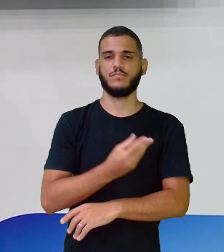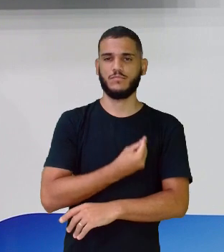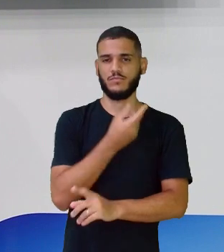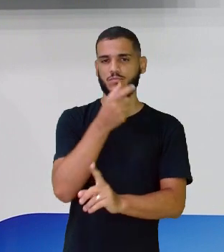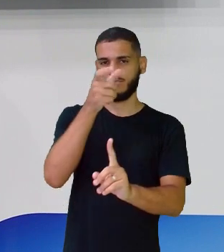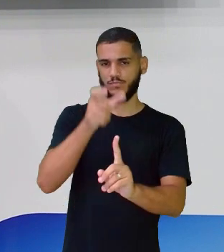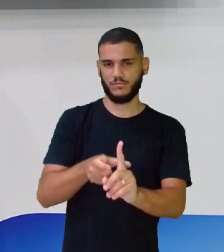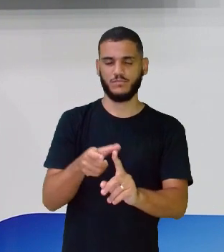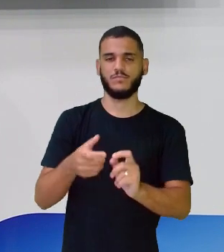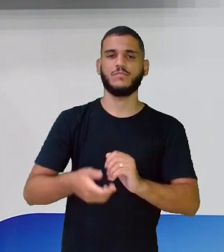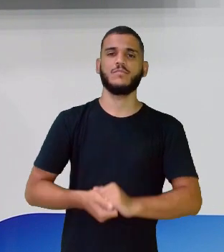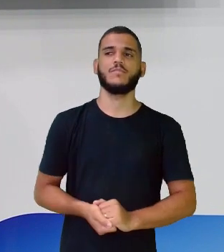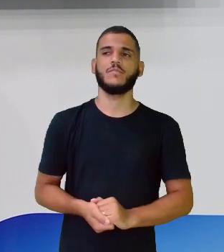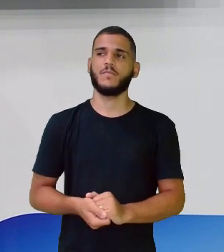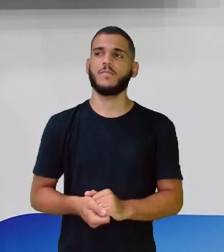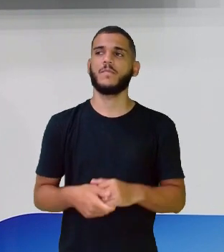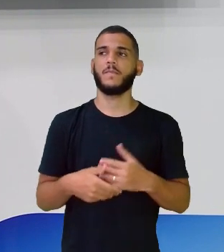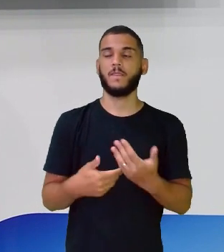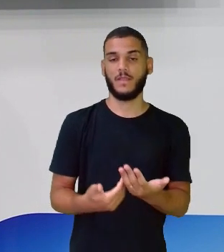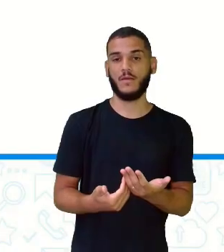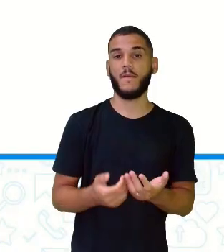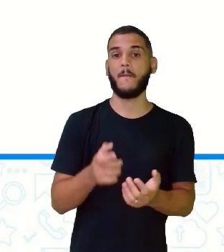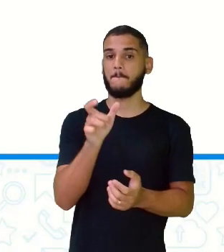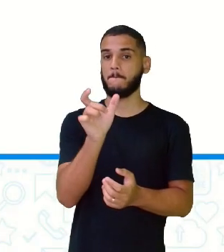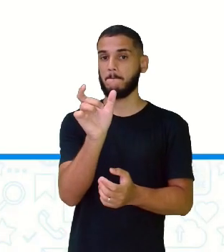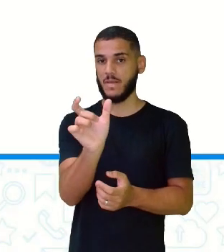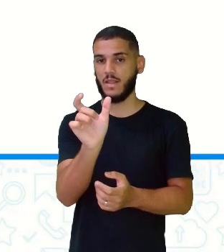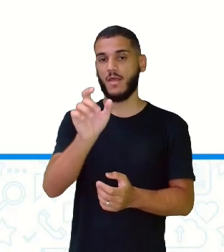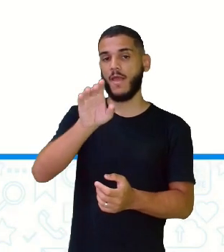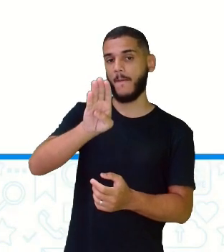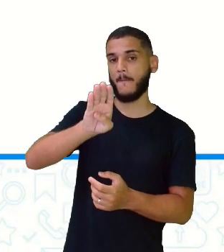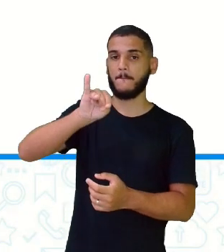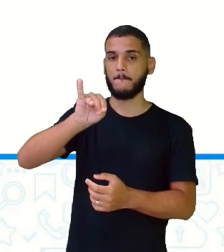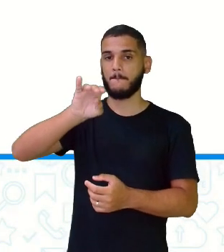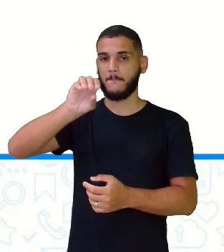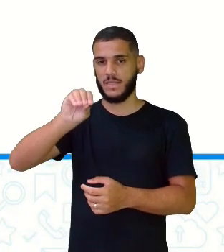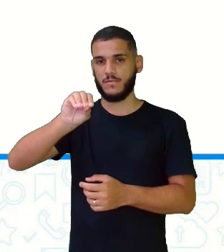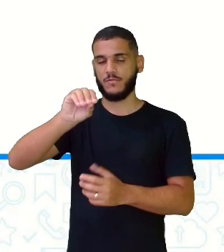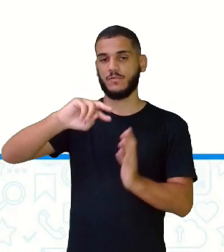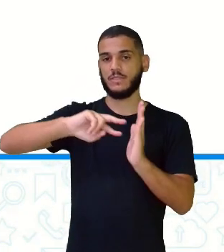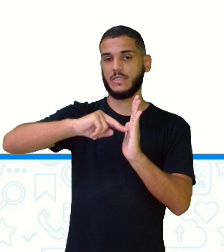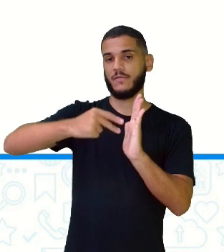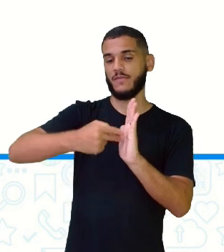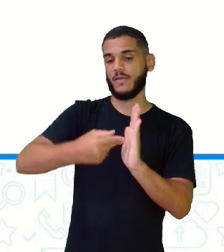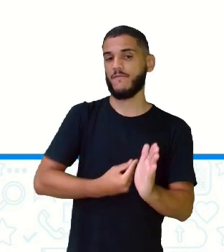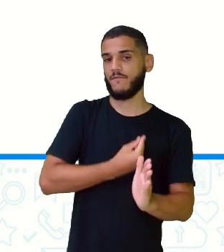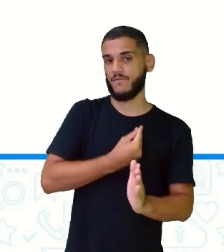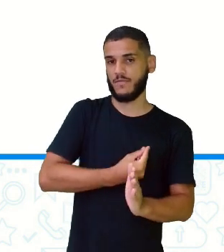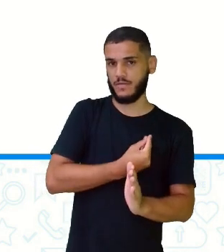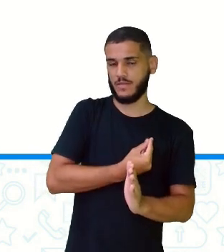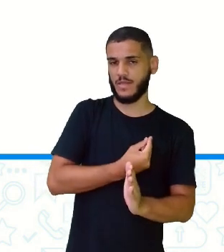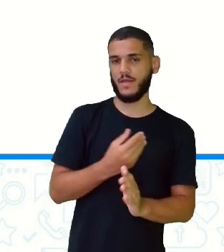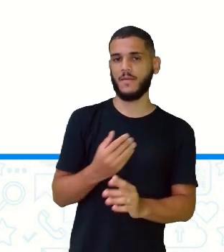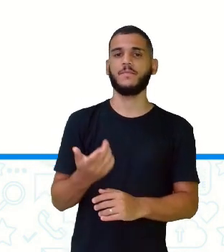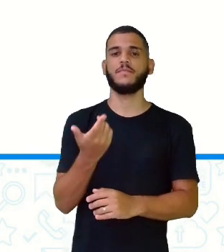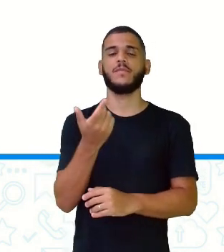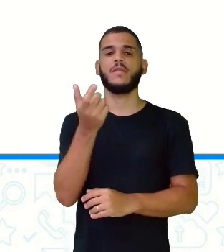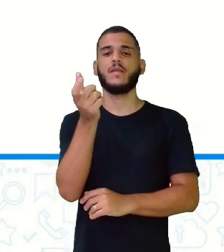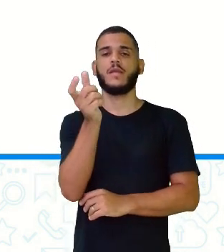biografia. Bio quer dizer vida, a grafia é escrita, quer dizer